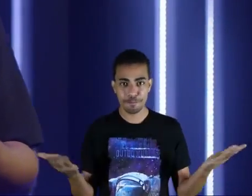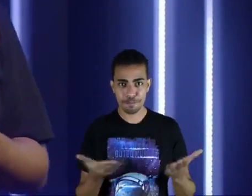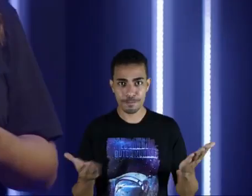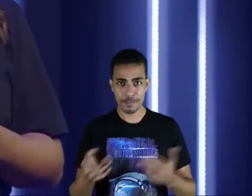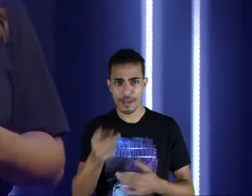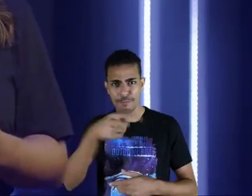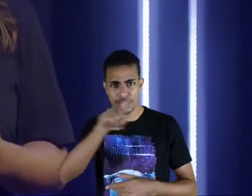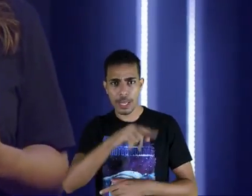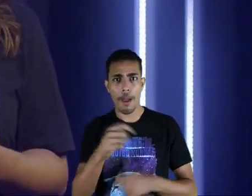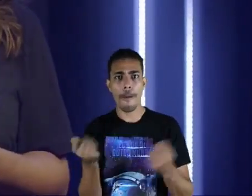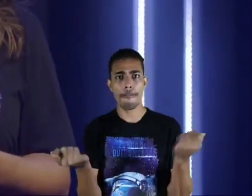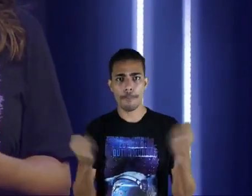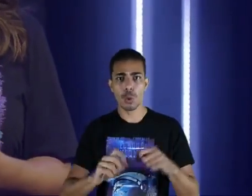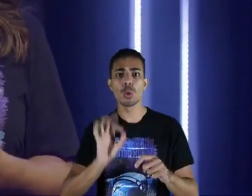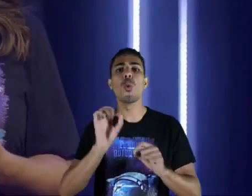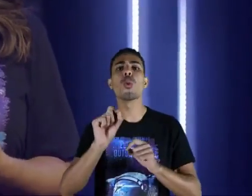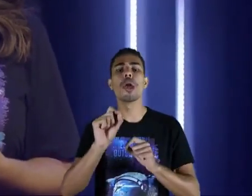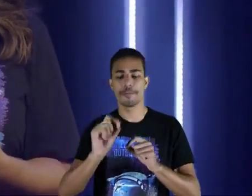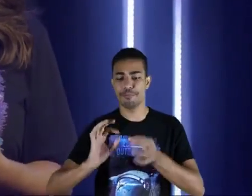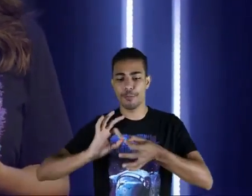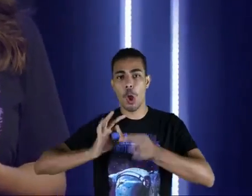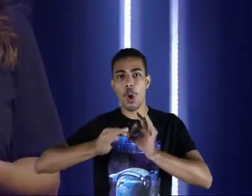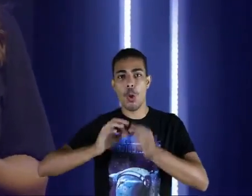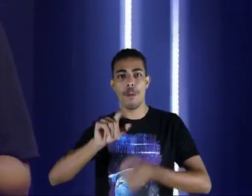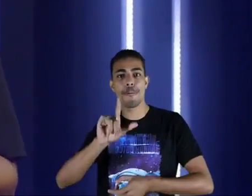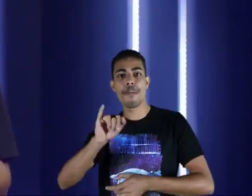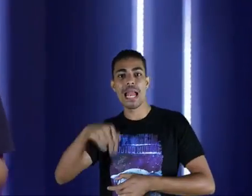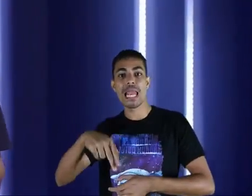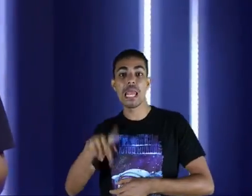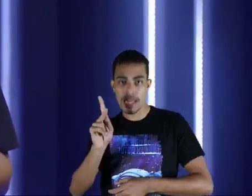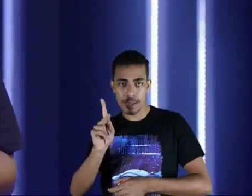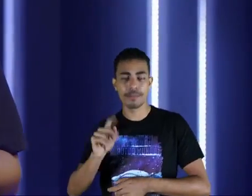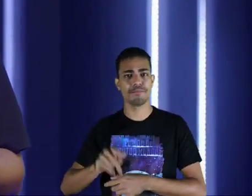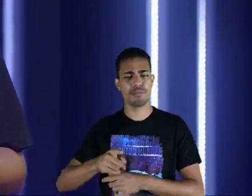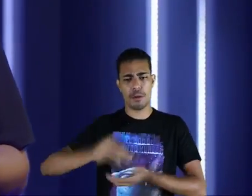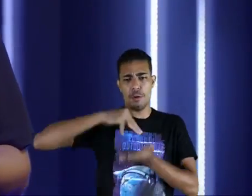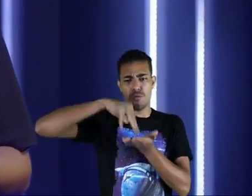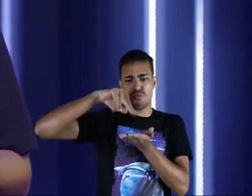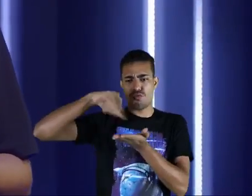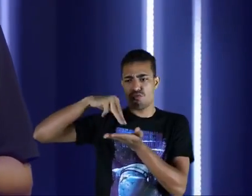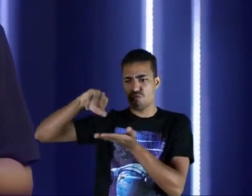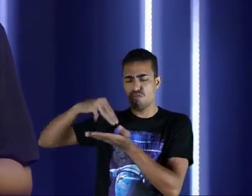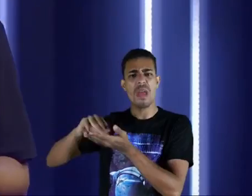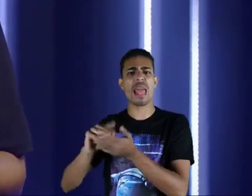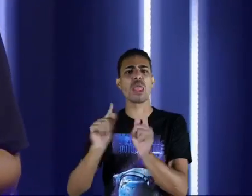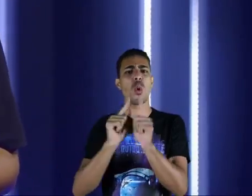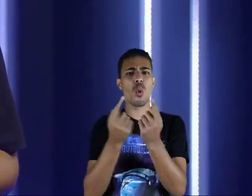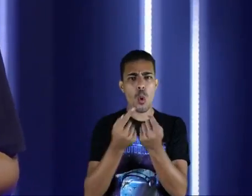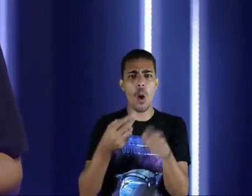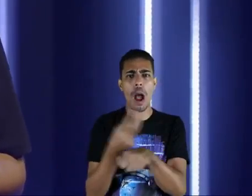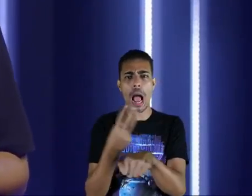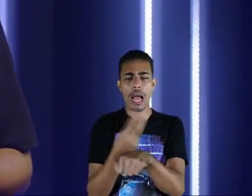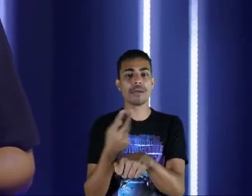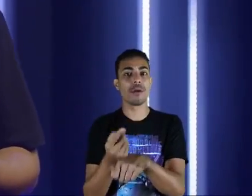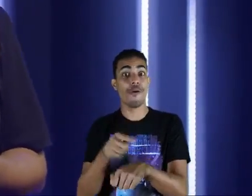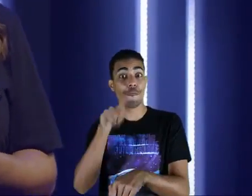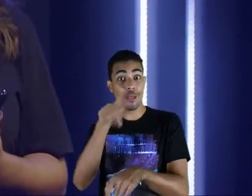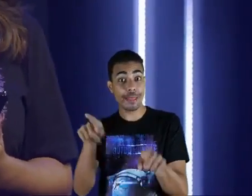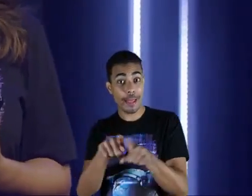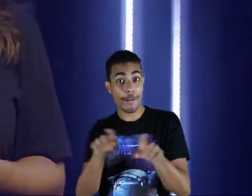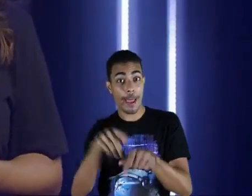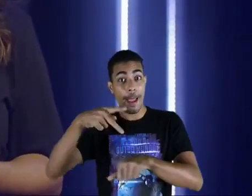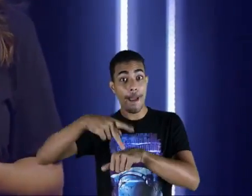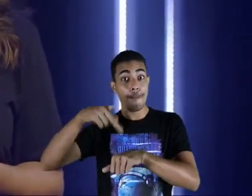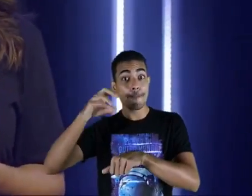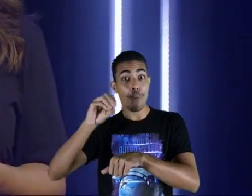você pegue aí o link da nossa transmissão e mande para todos os seus amigos, manda nos grupos. Você que já está nos polos